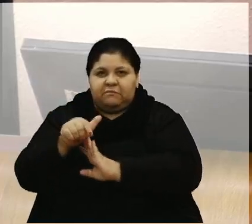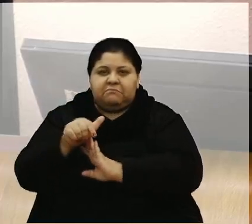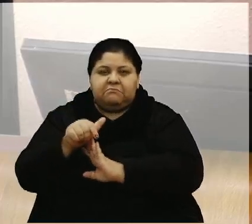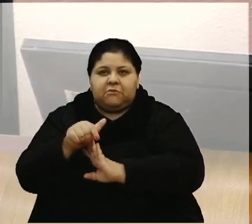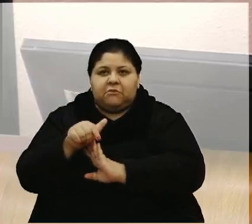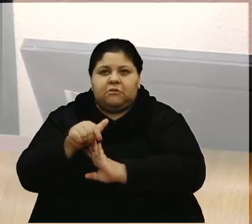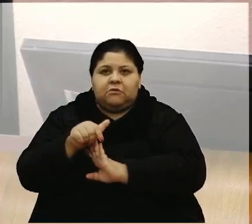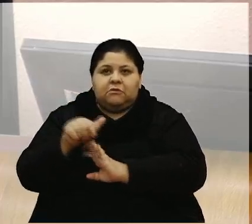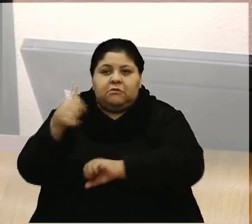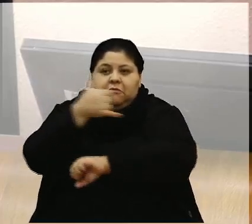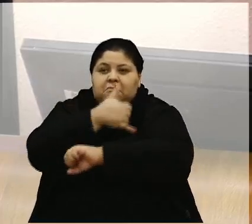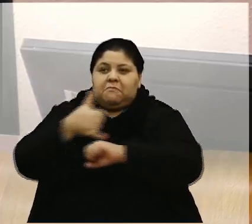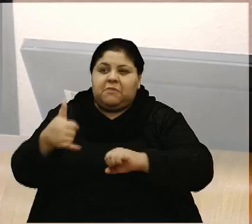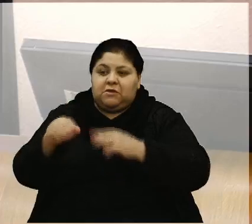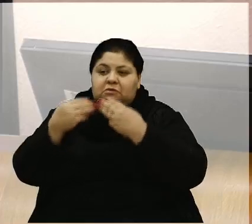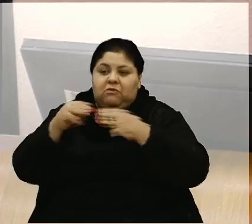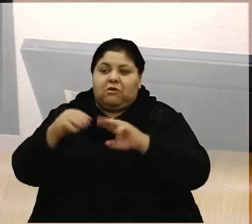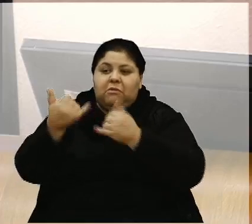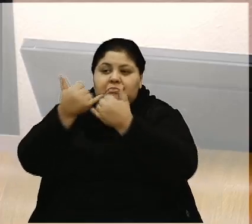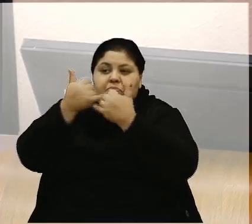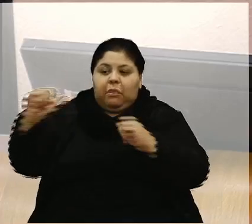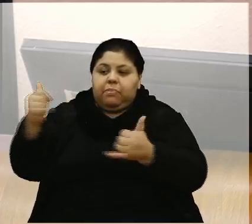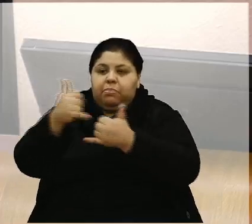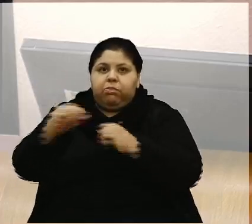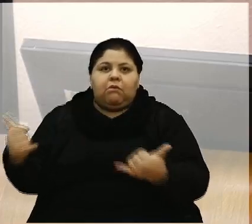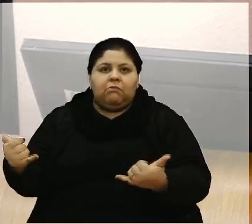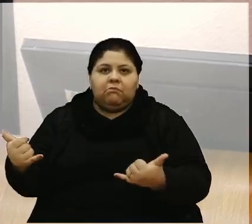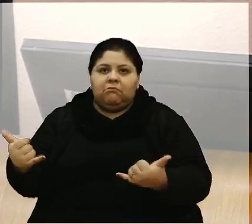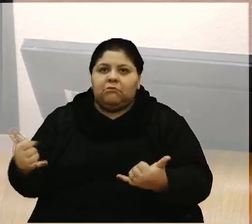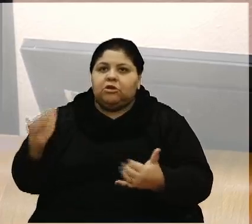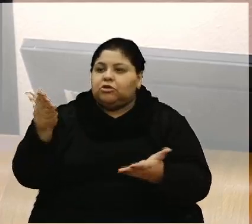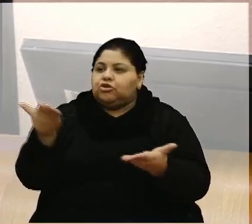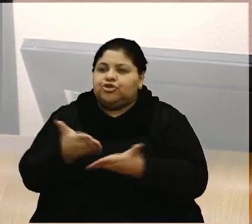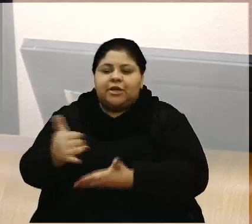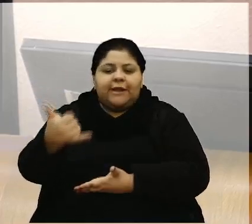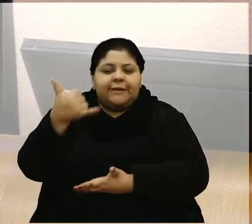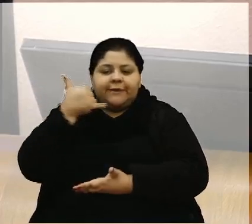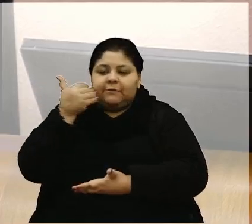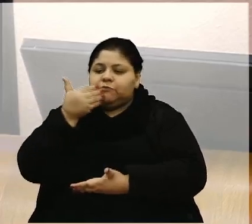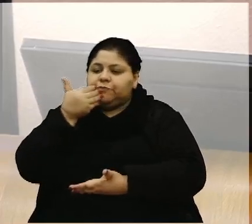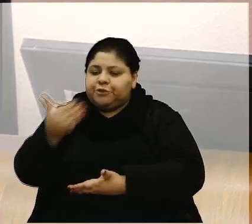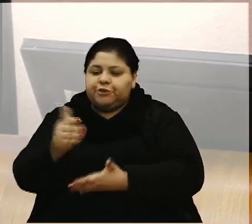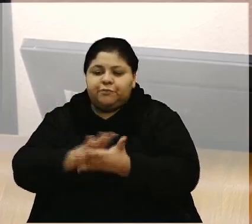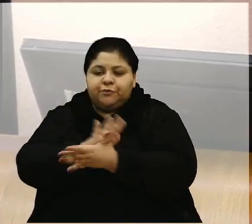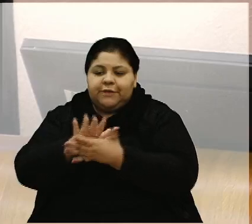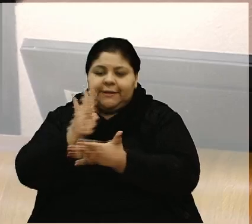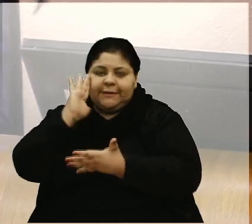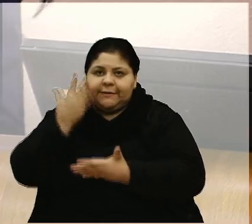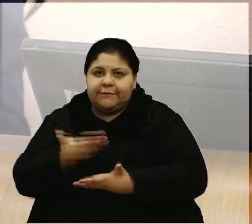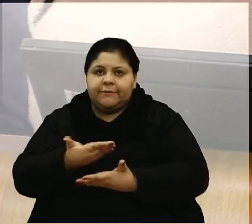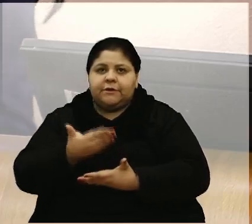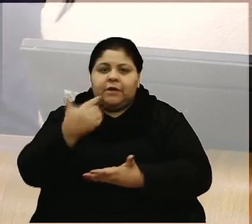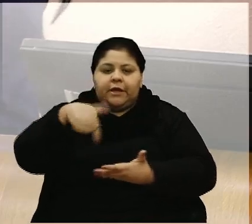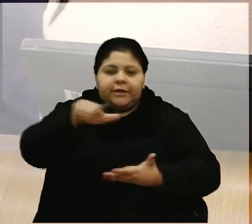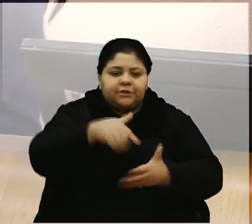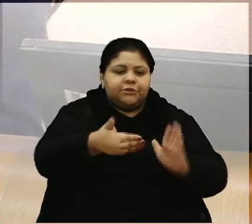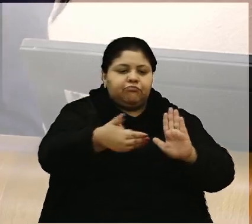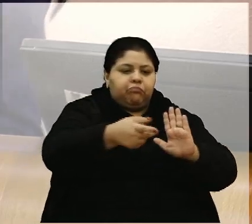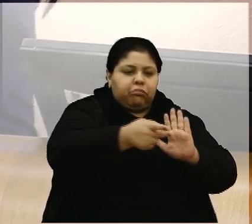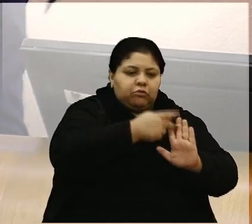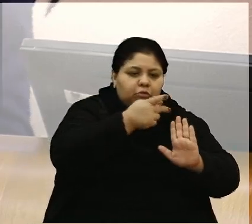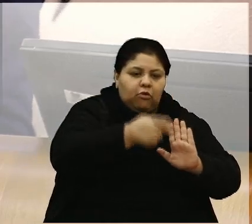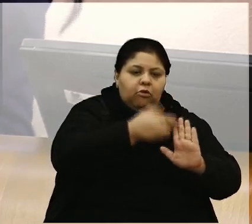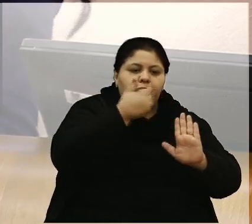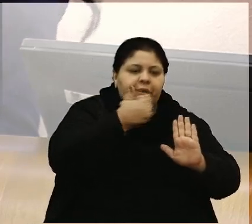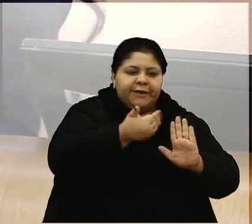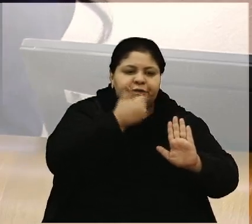pessoal, passou o caminhão, arrebentou, assim, mas ninguém mais veio. Não, ninguém, nós já ligamos, já fizemos... Então a gente faz protocolo, pede, mas